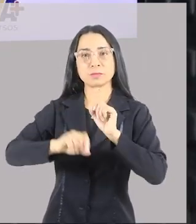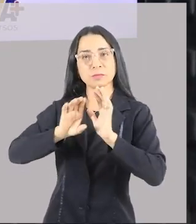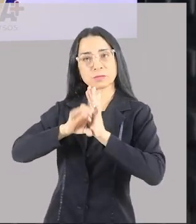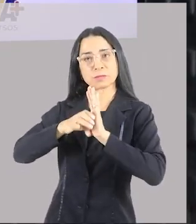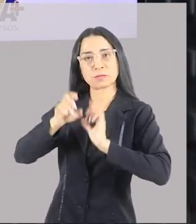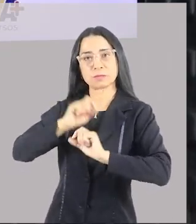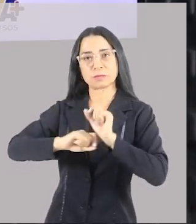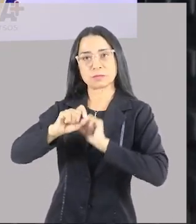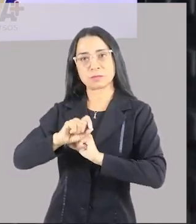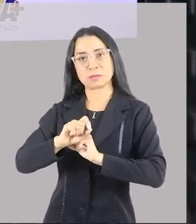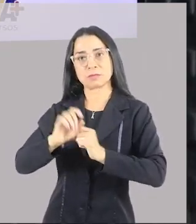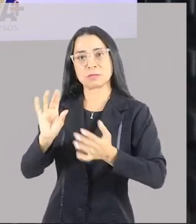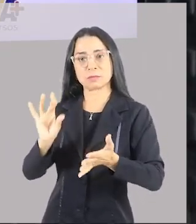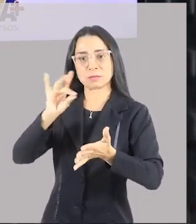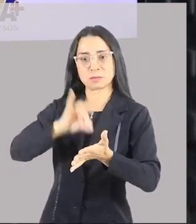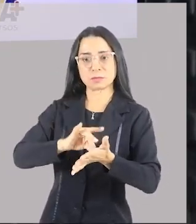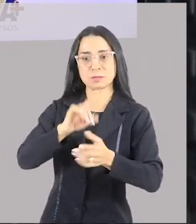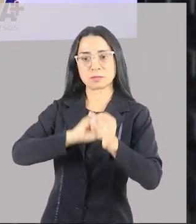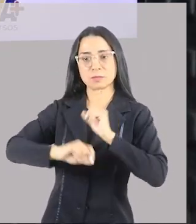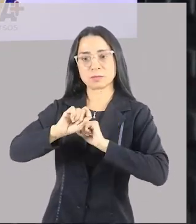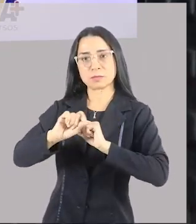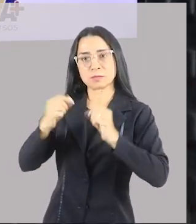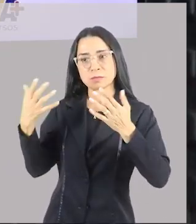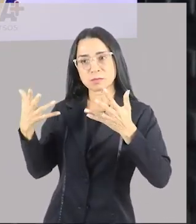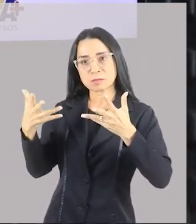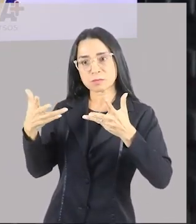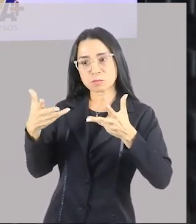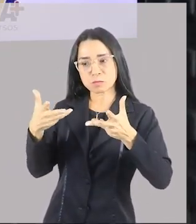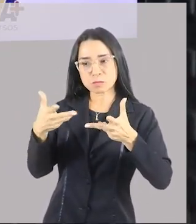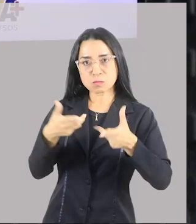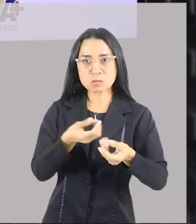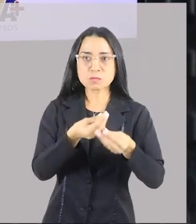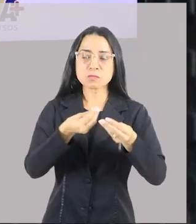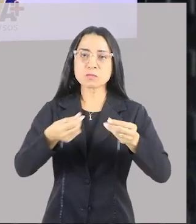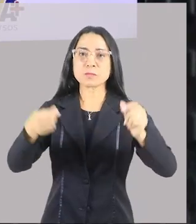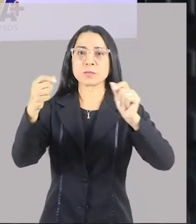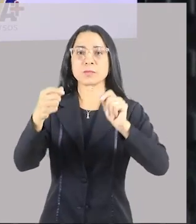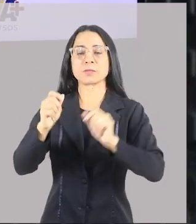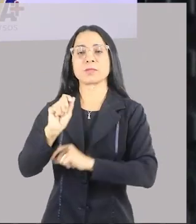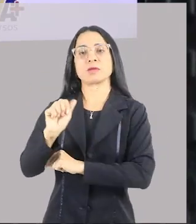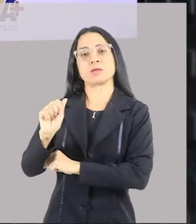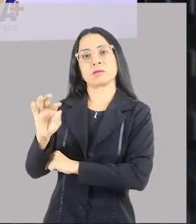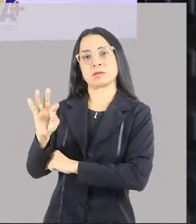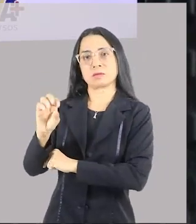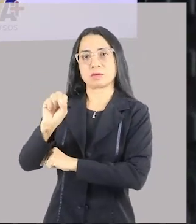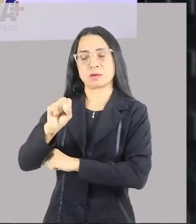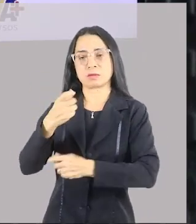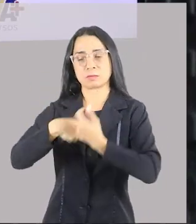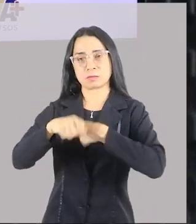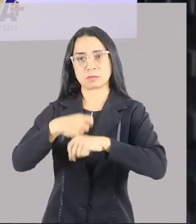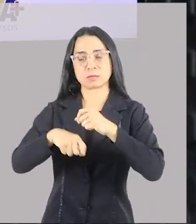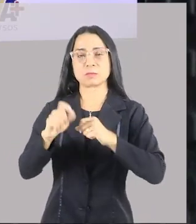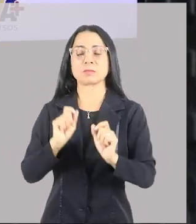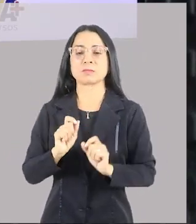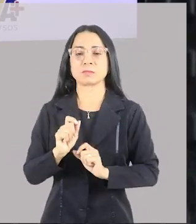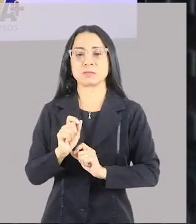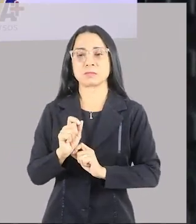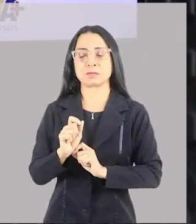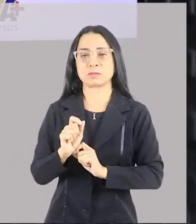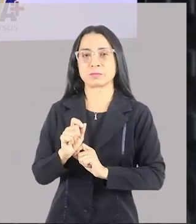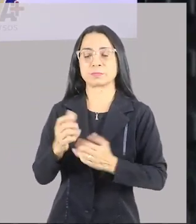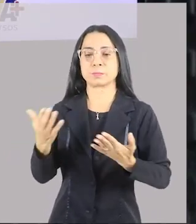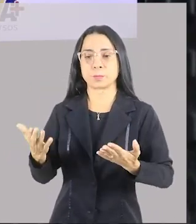conceito, a validade e a eficácia desses atos administrativos ou desses atos